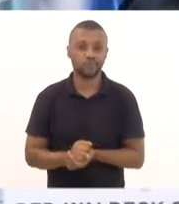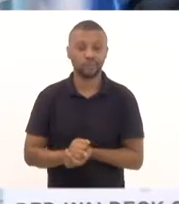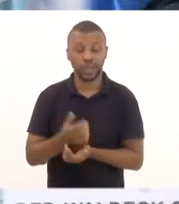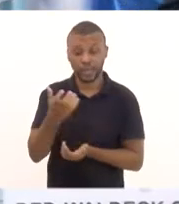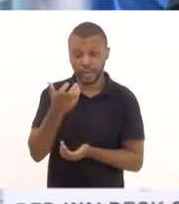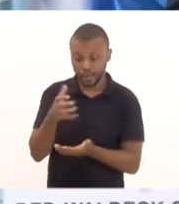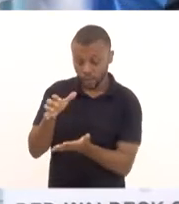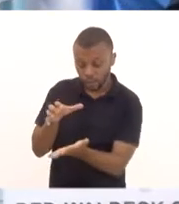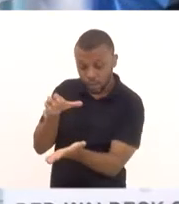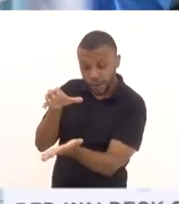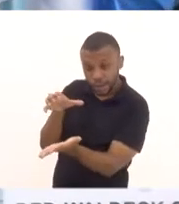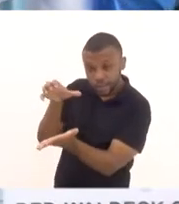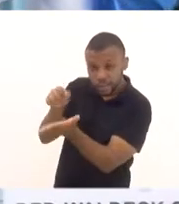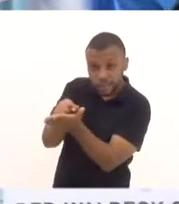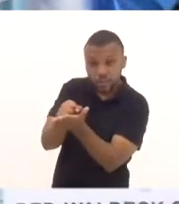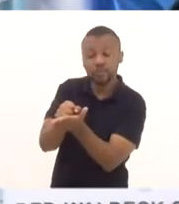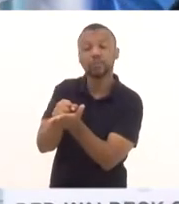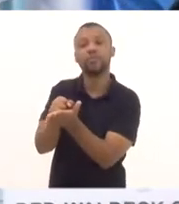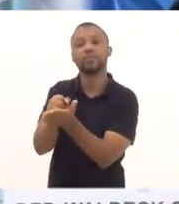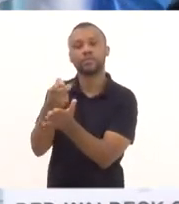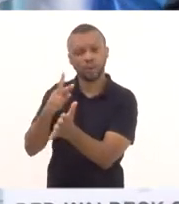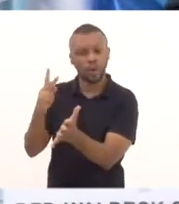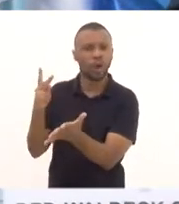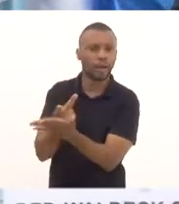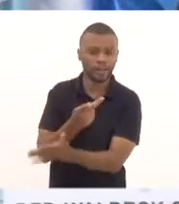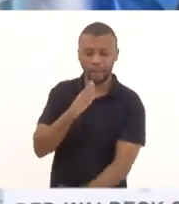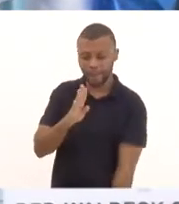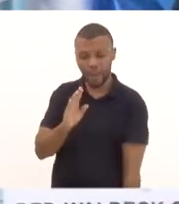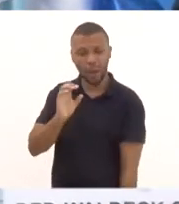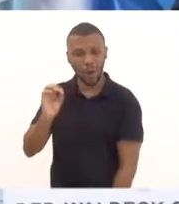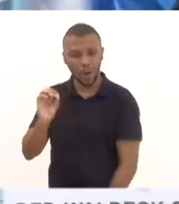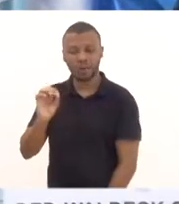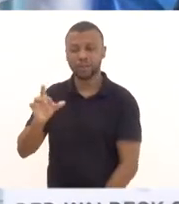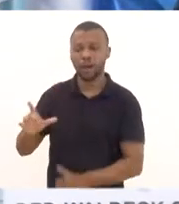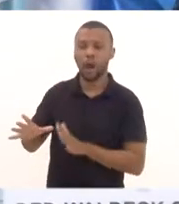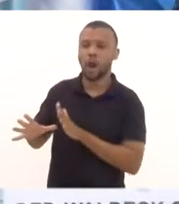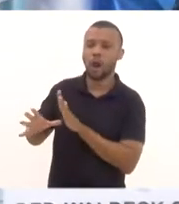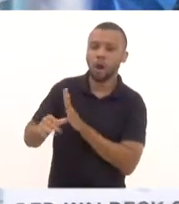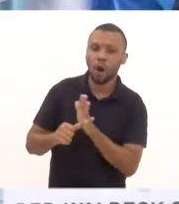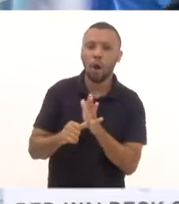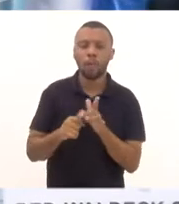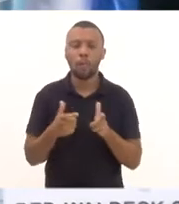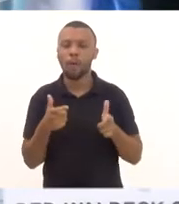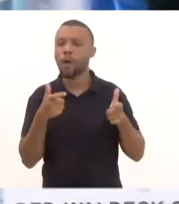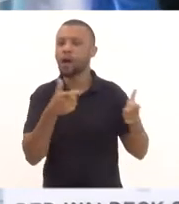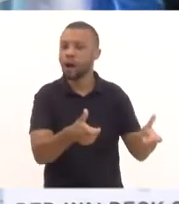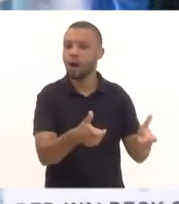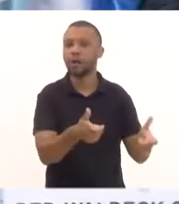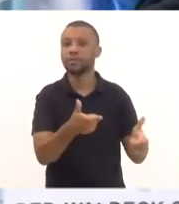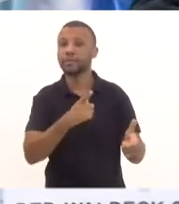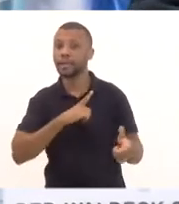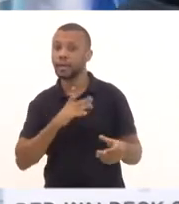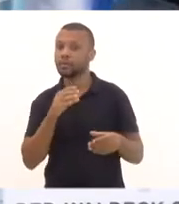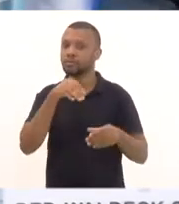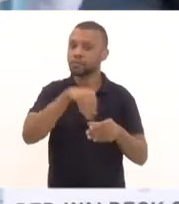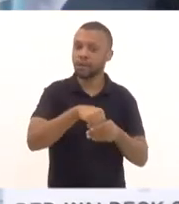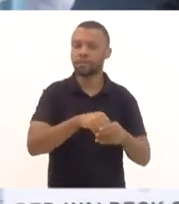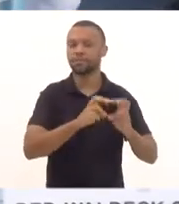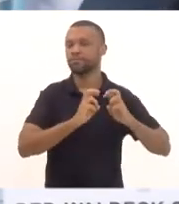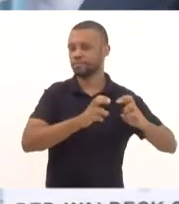de registro de ocorrência de Roubos e Furtos ocorridos nas estações e linhas férreas a qual prejuízo gerado por esses